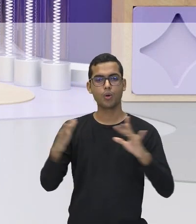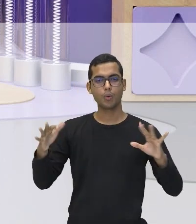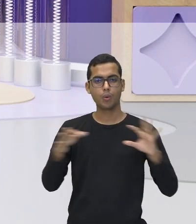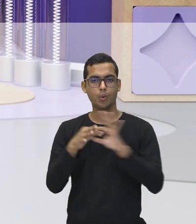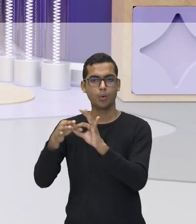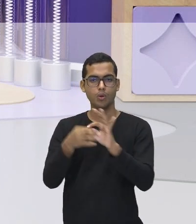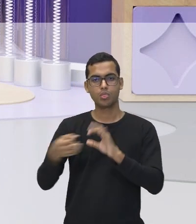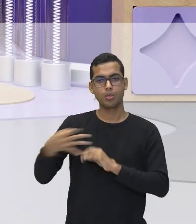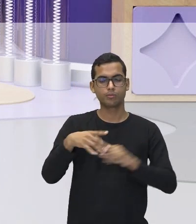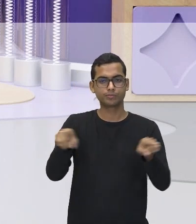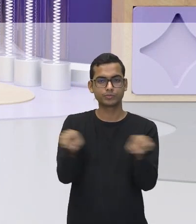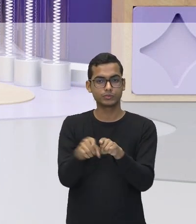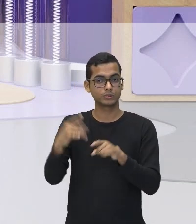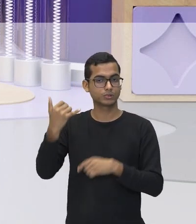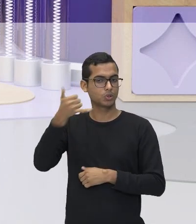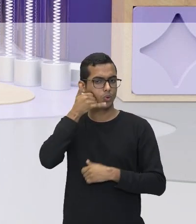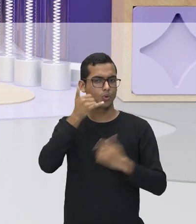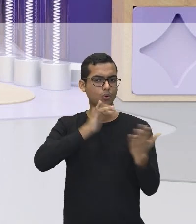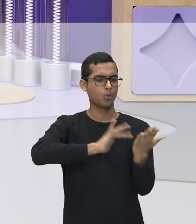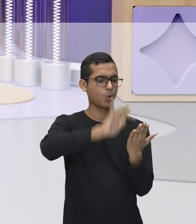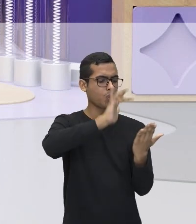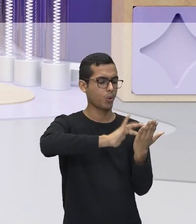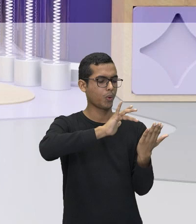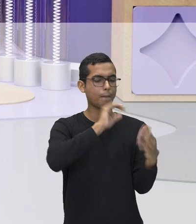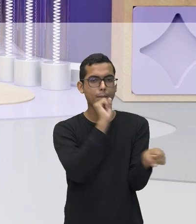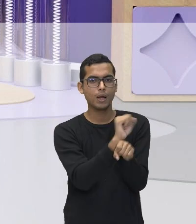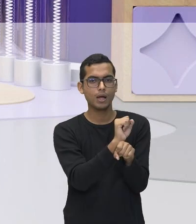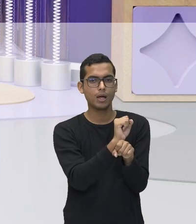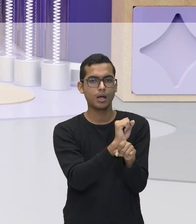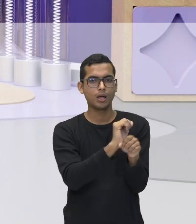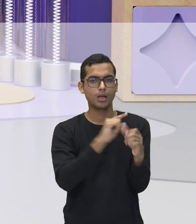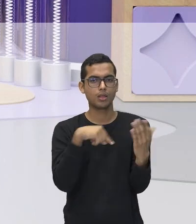ele trava, o que a gente faz? A gente